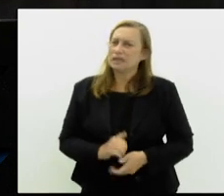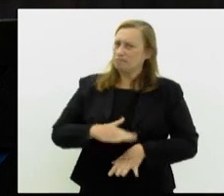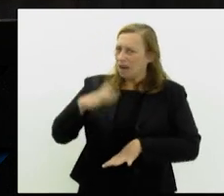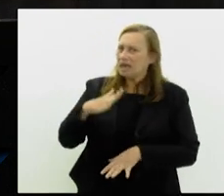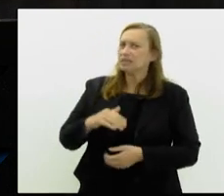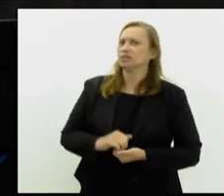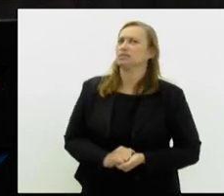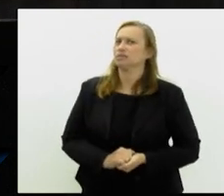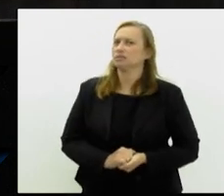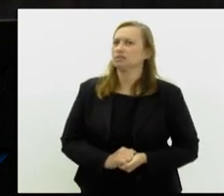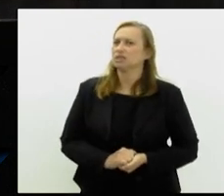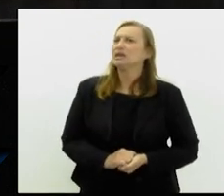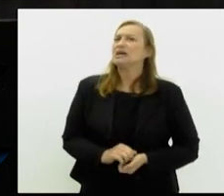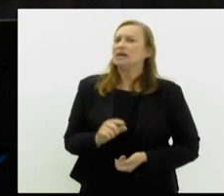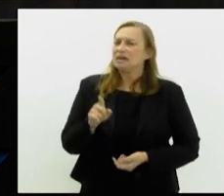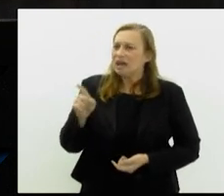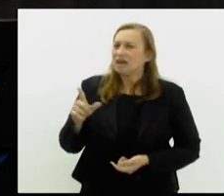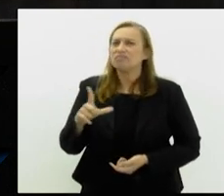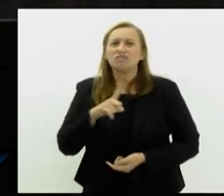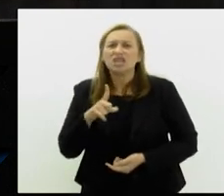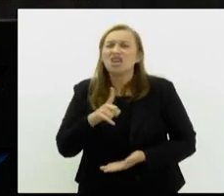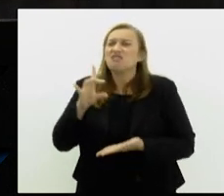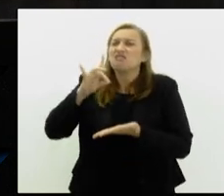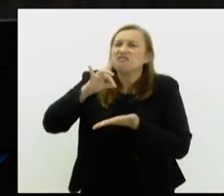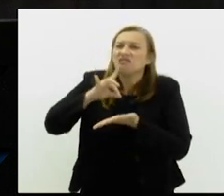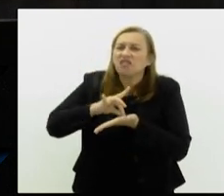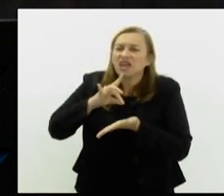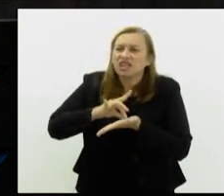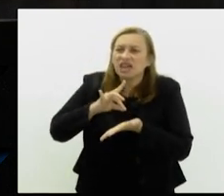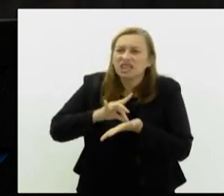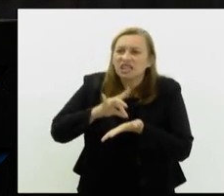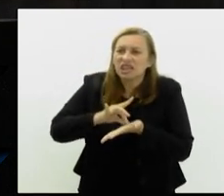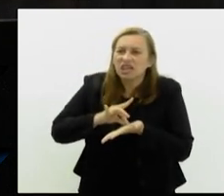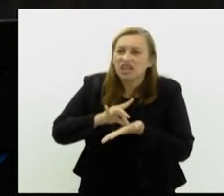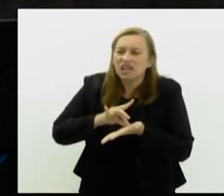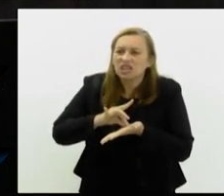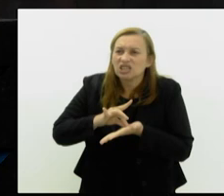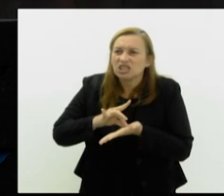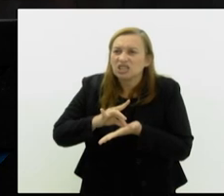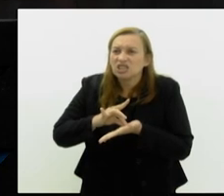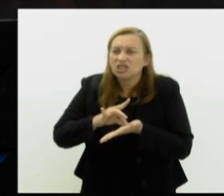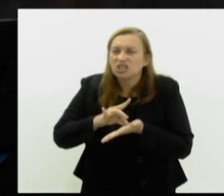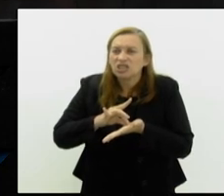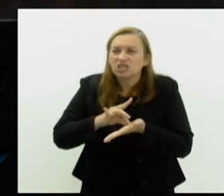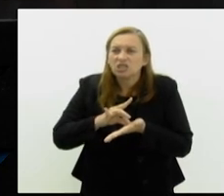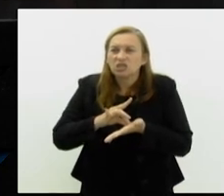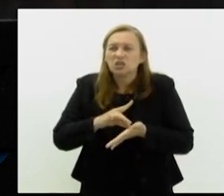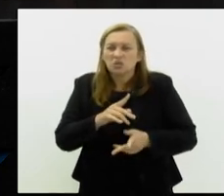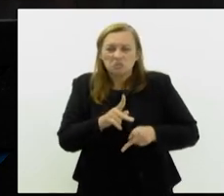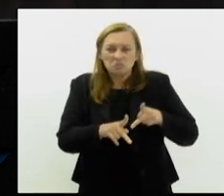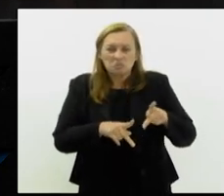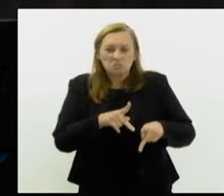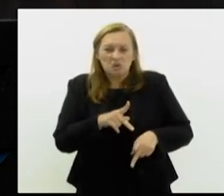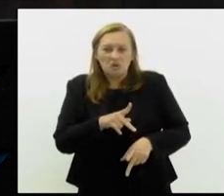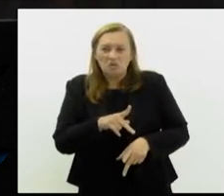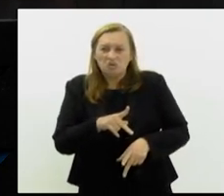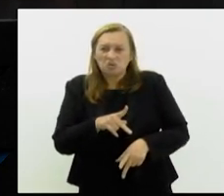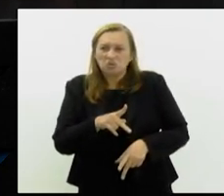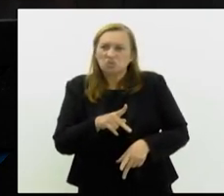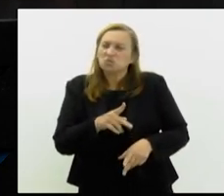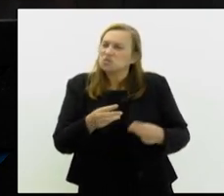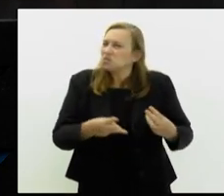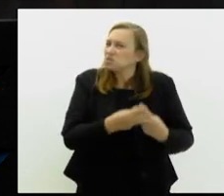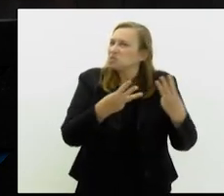mais lá existem verdadeiras Quintas colunas de covardes judeus sionistas que repetem as